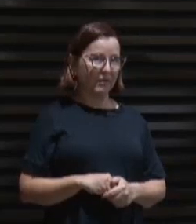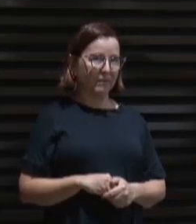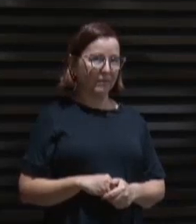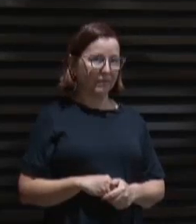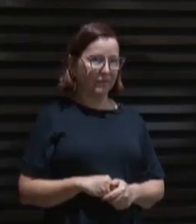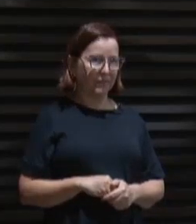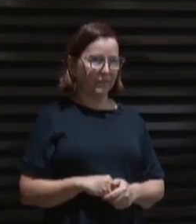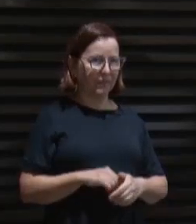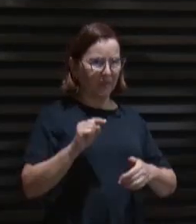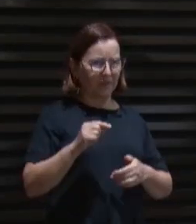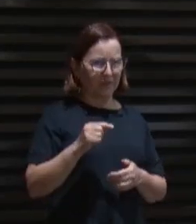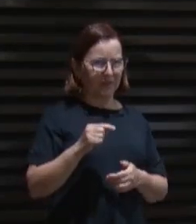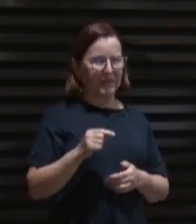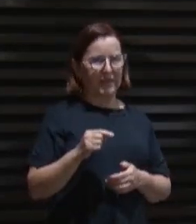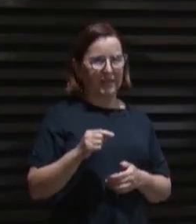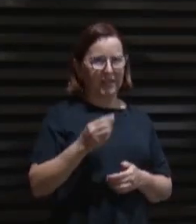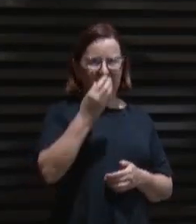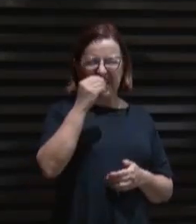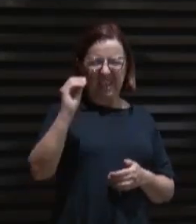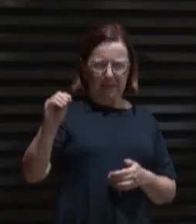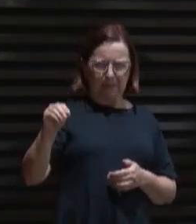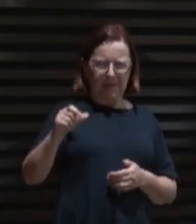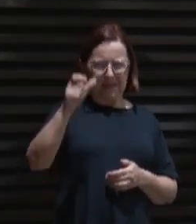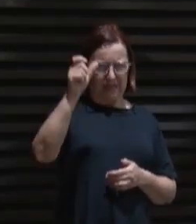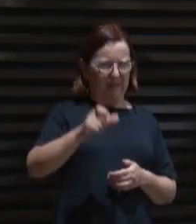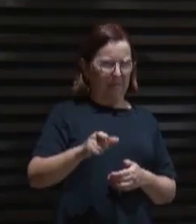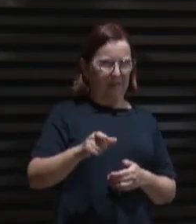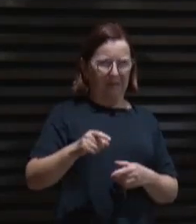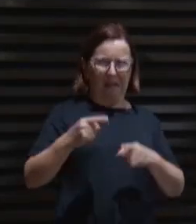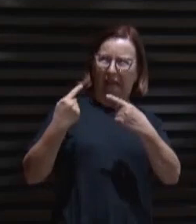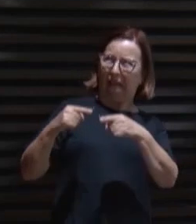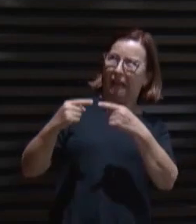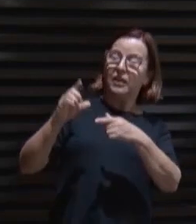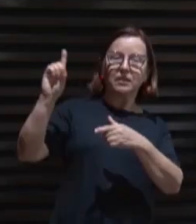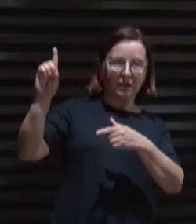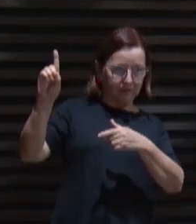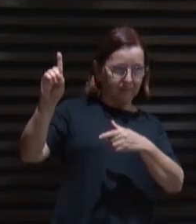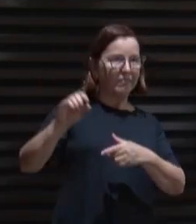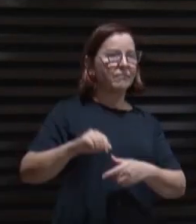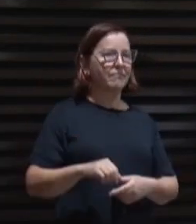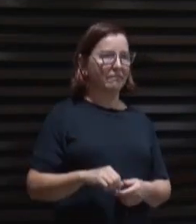Você abomina companhias sarcásticas, debochadas que zombam do Senhor?